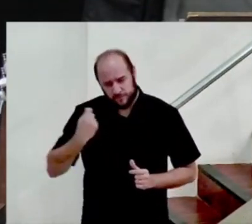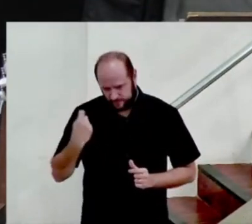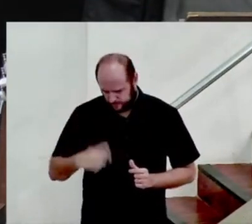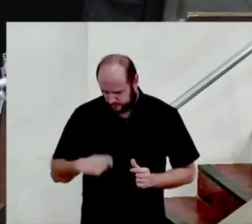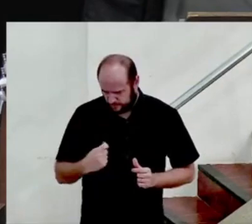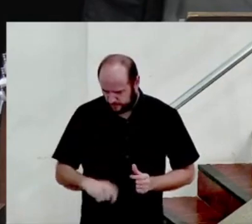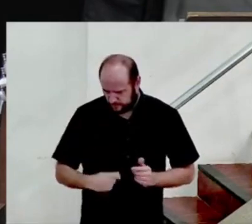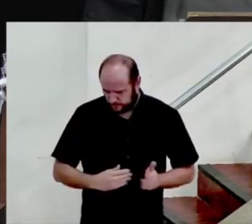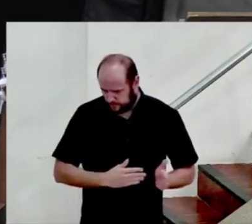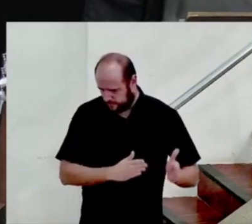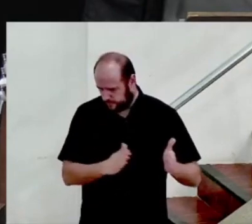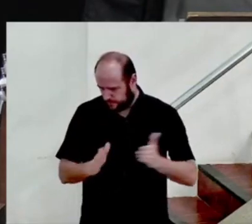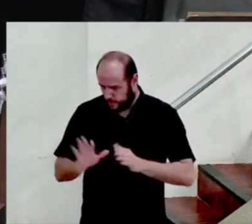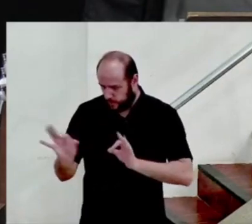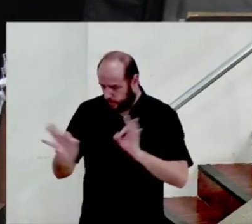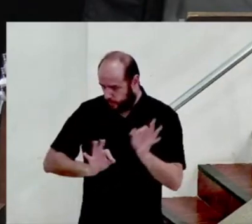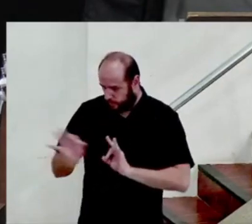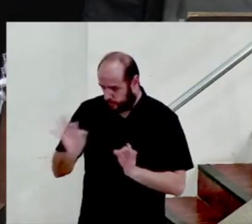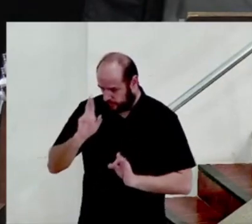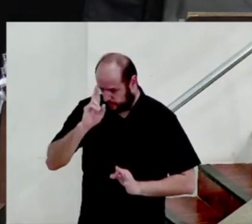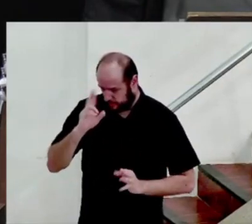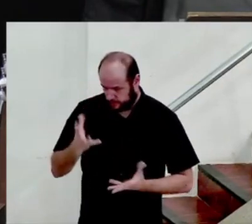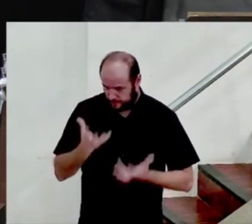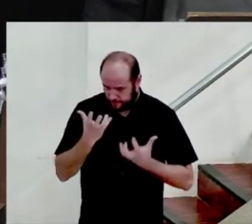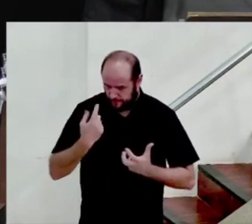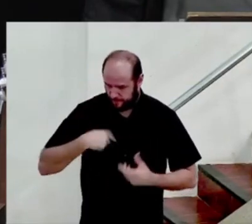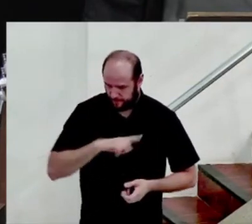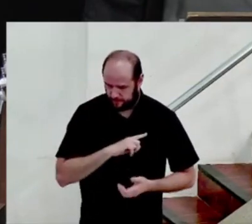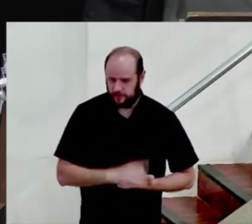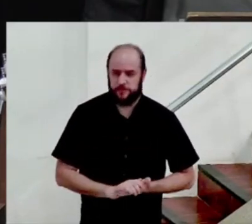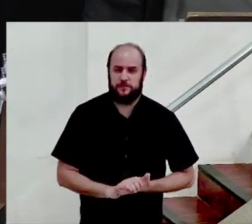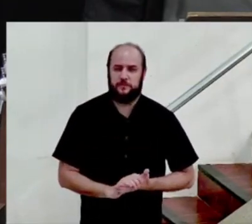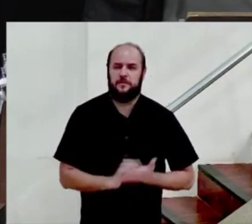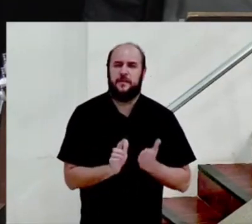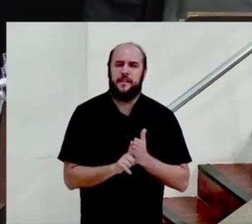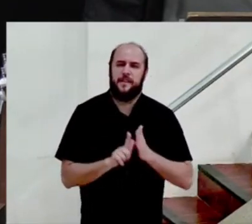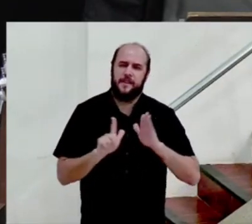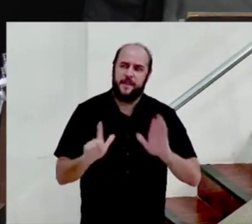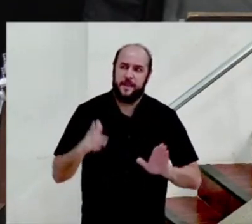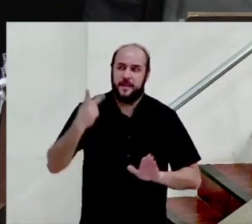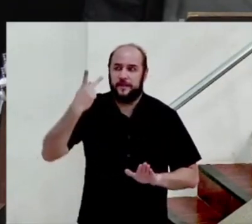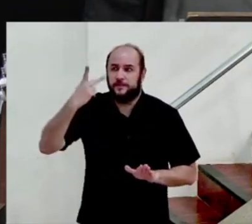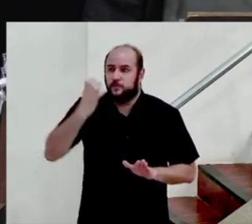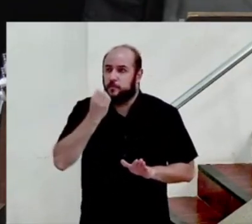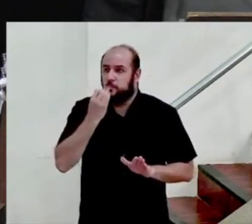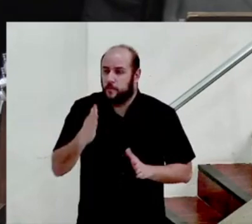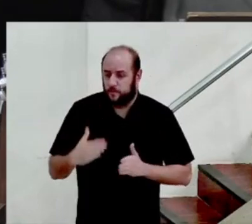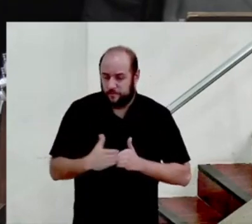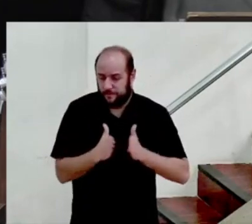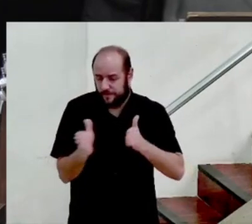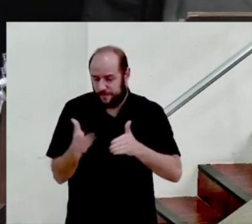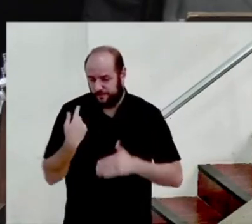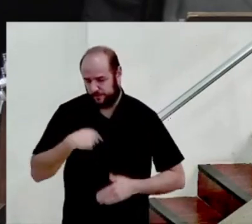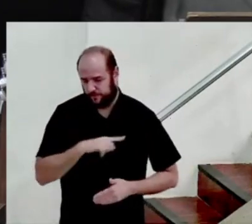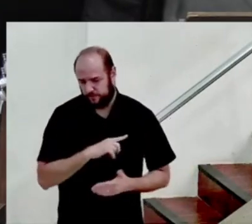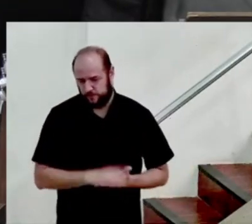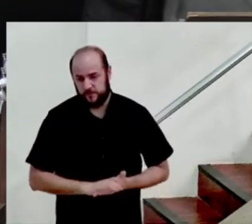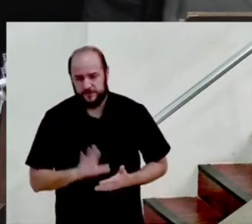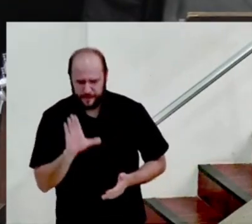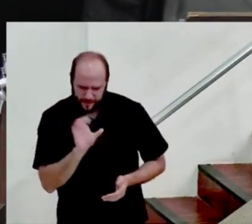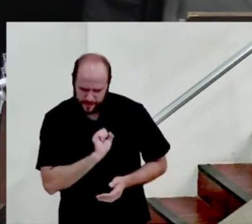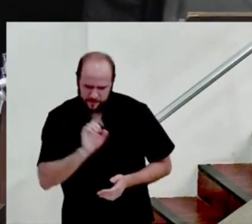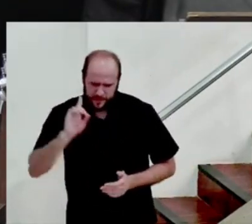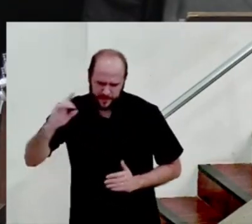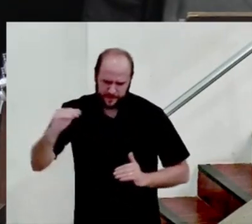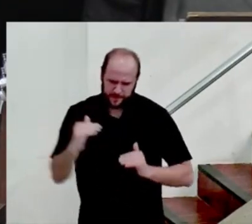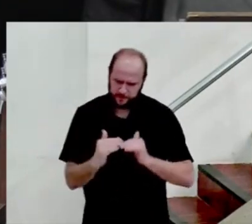a organização que o Senhor requer de nós. A sua lei é a boa direção para isso. Amar a Deus sobre todas